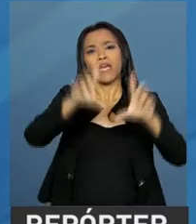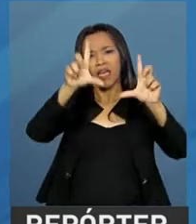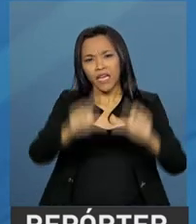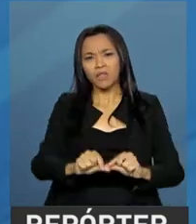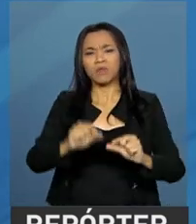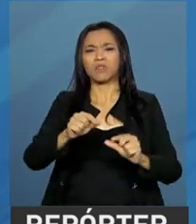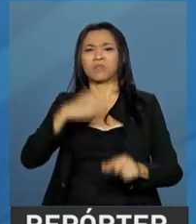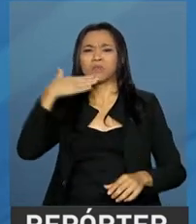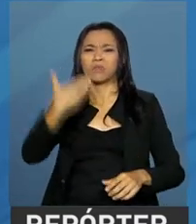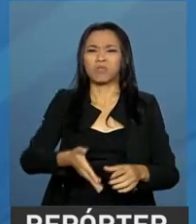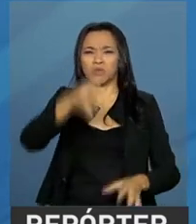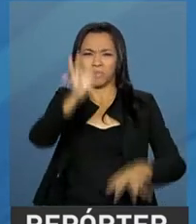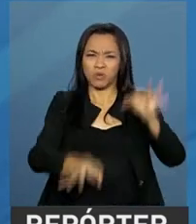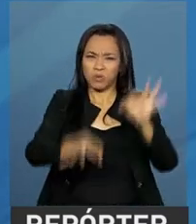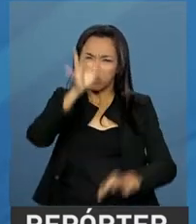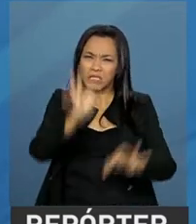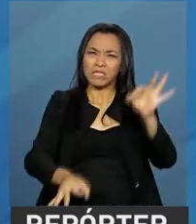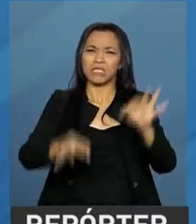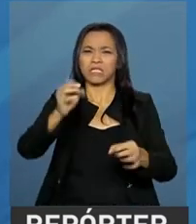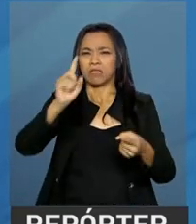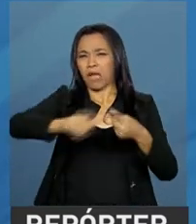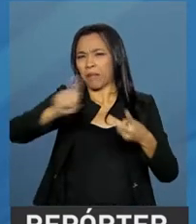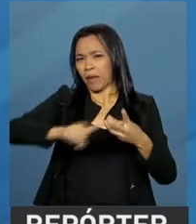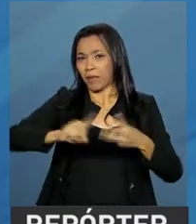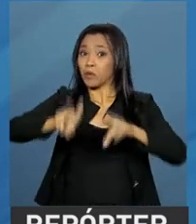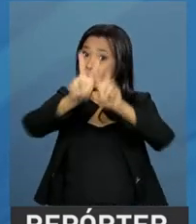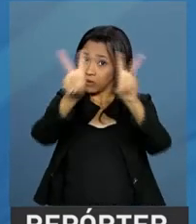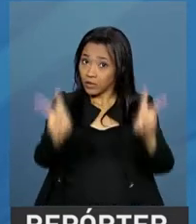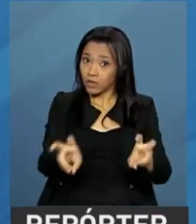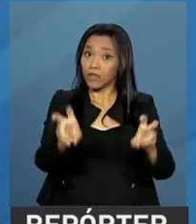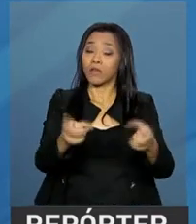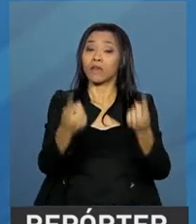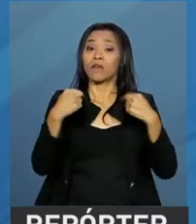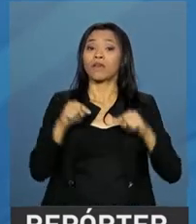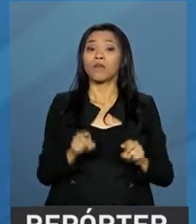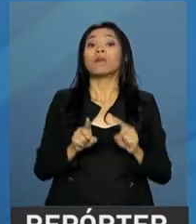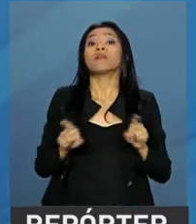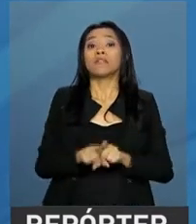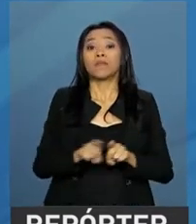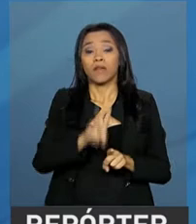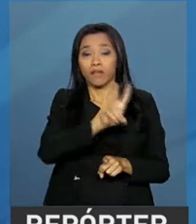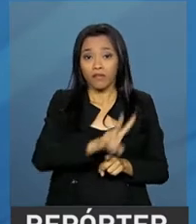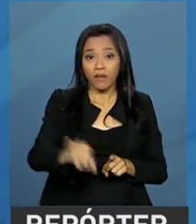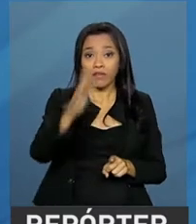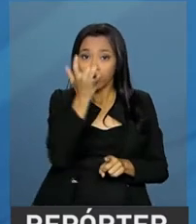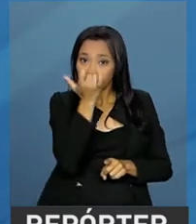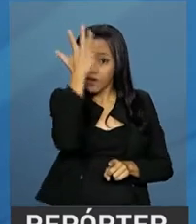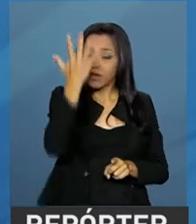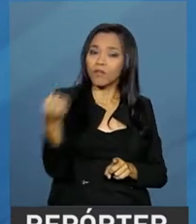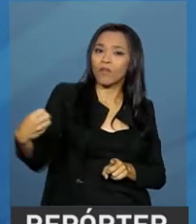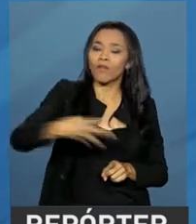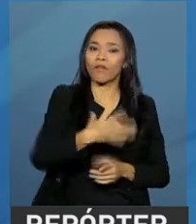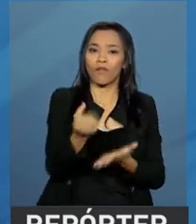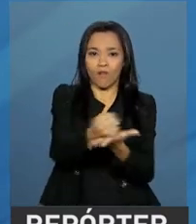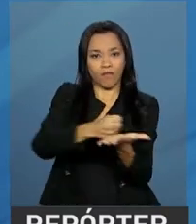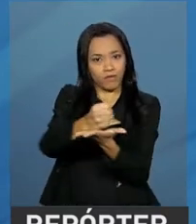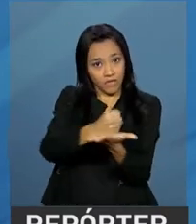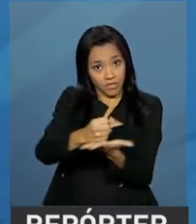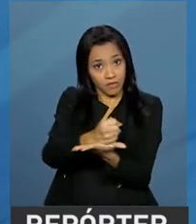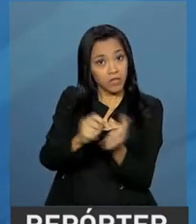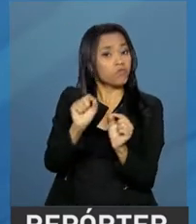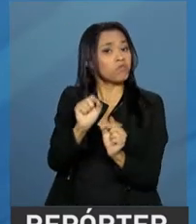do tema e facilitará a chegada de novos medicamentos genéricos